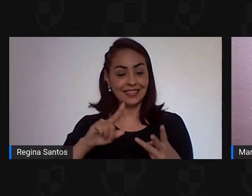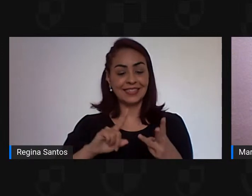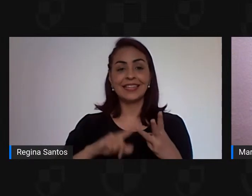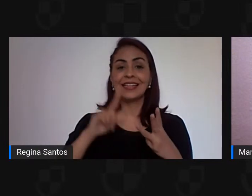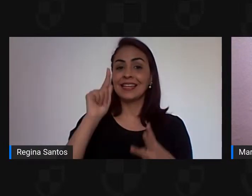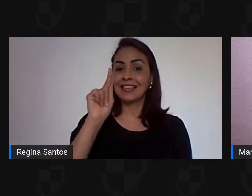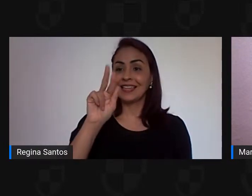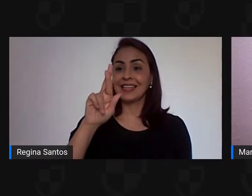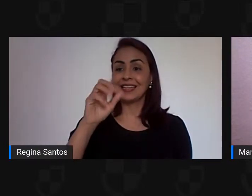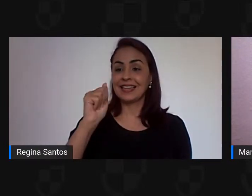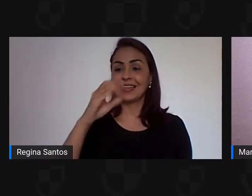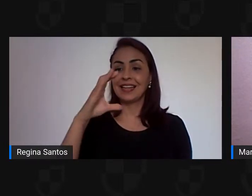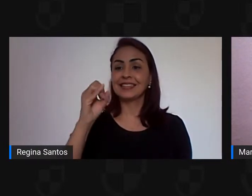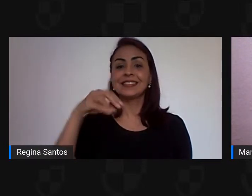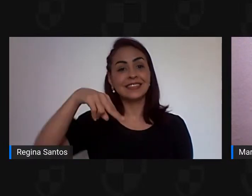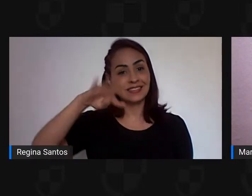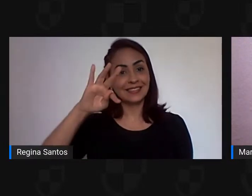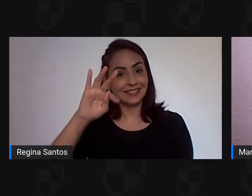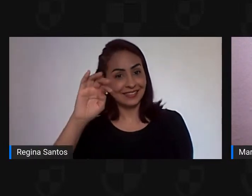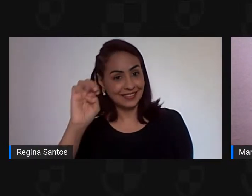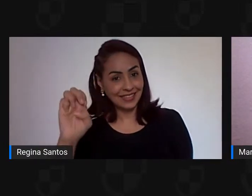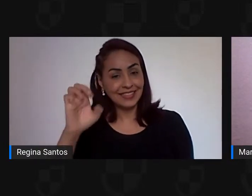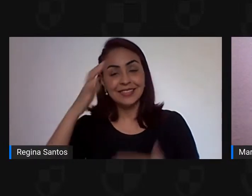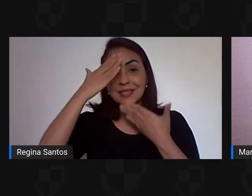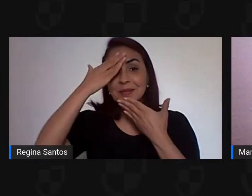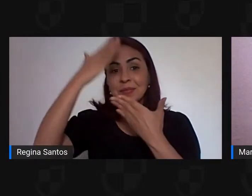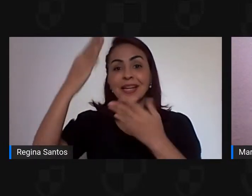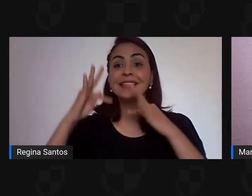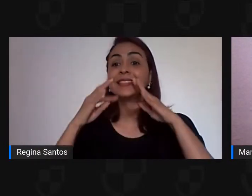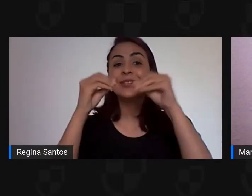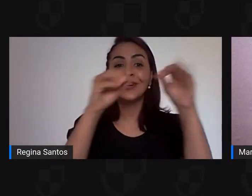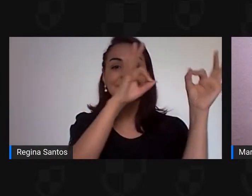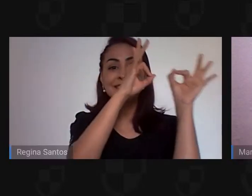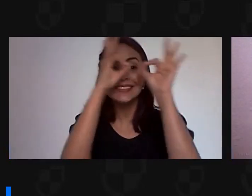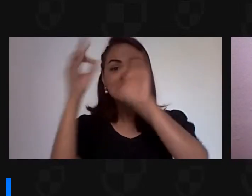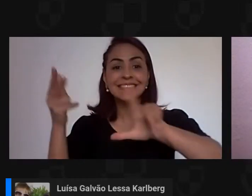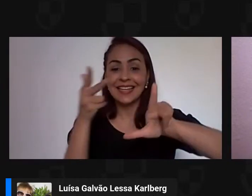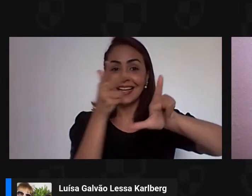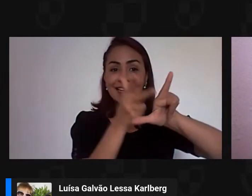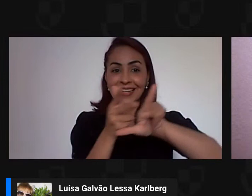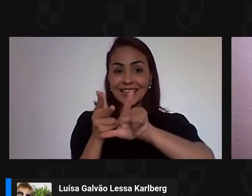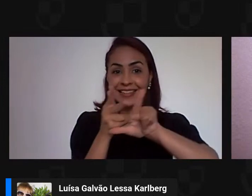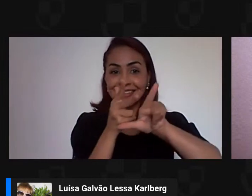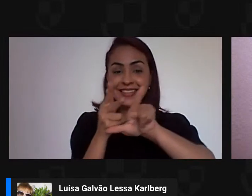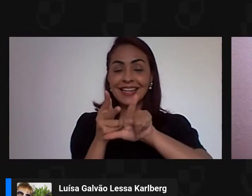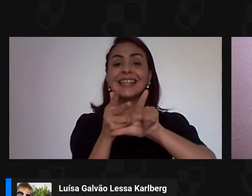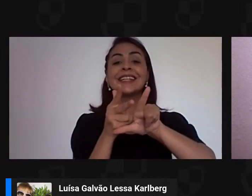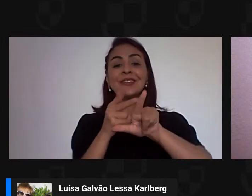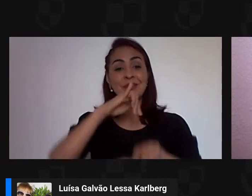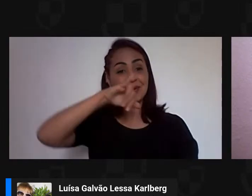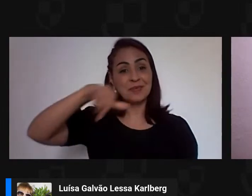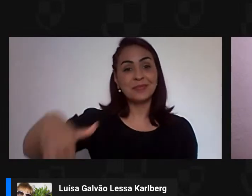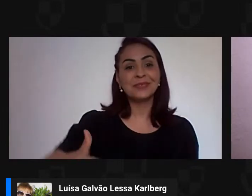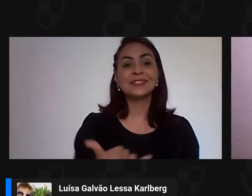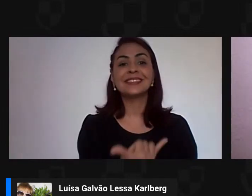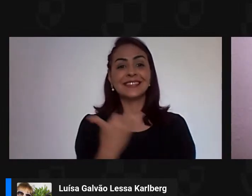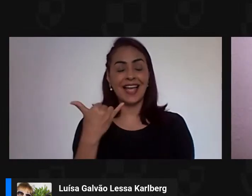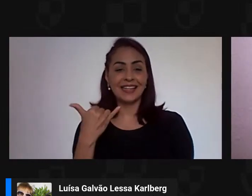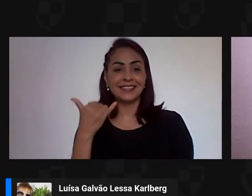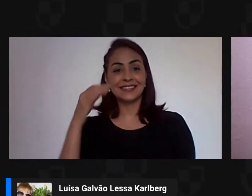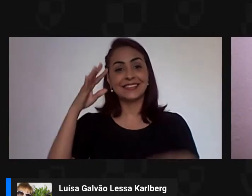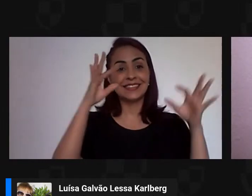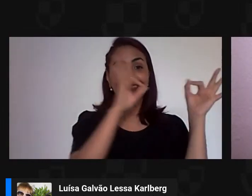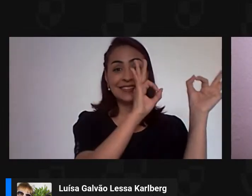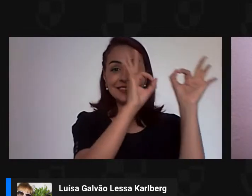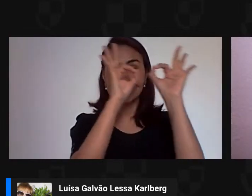conosco nessa live. Muito obrigada, Luísa, obrigada pela oportunidade de ouvir a professora Olinda e de também estar